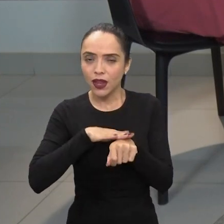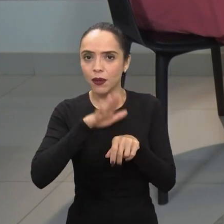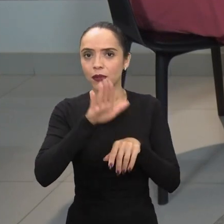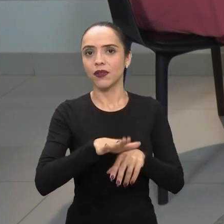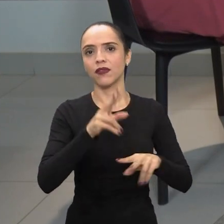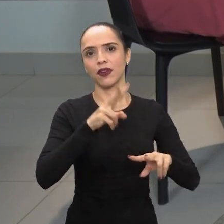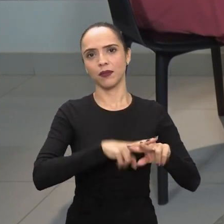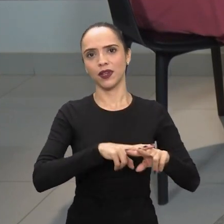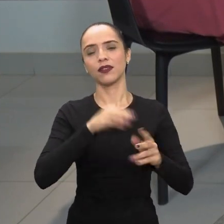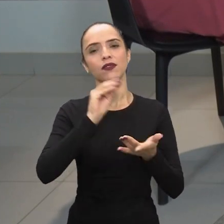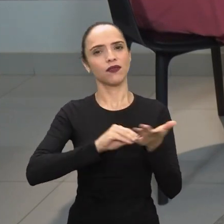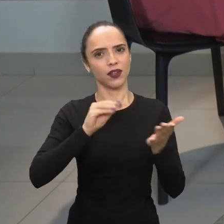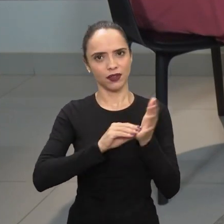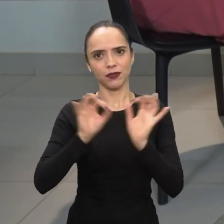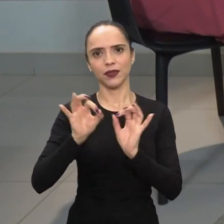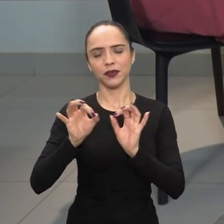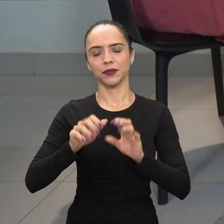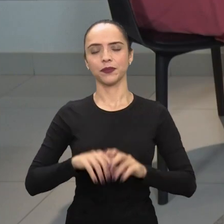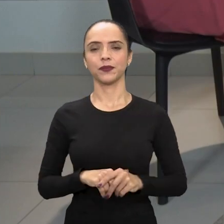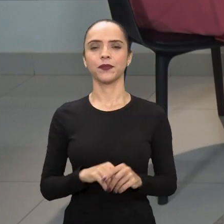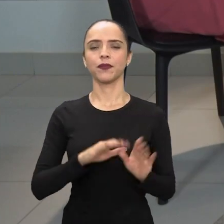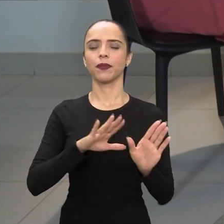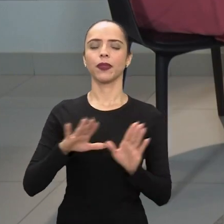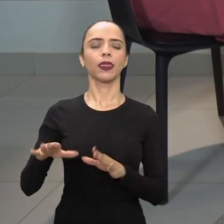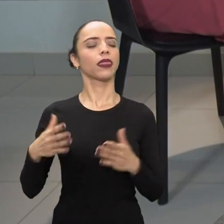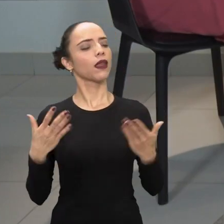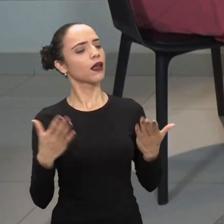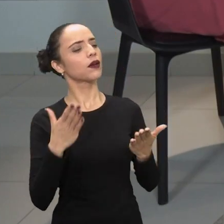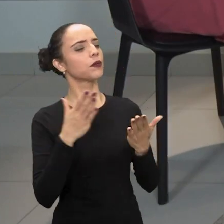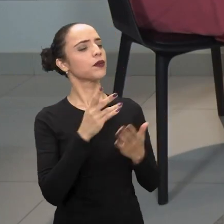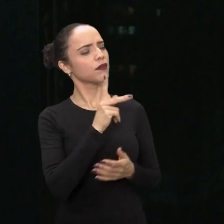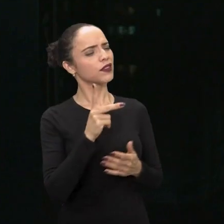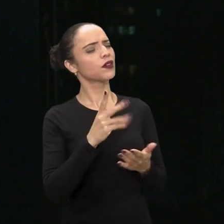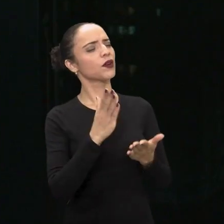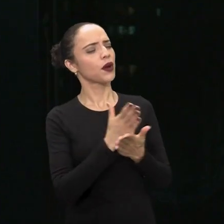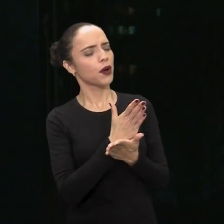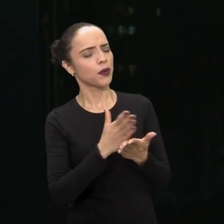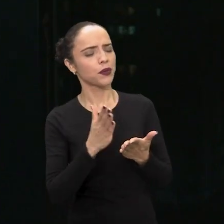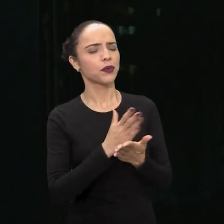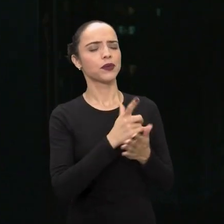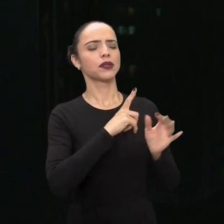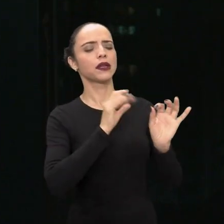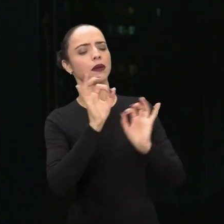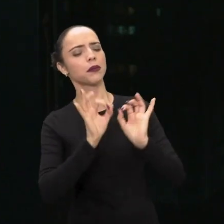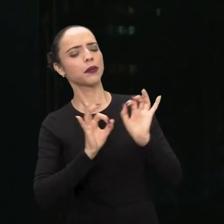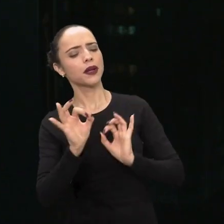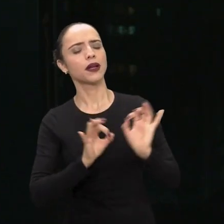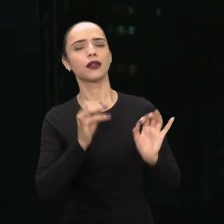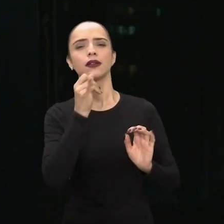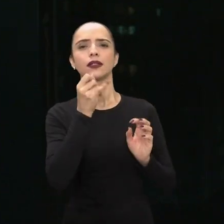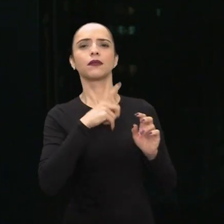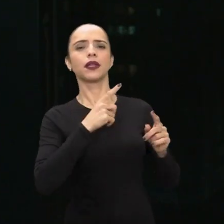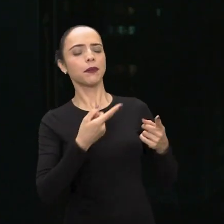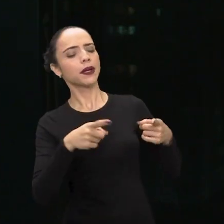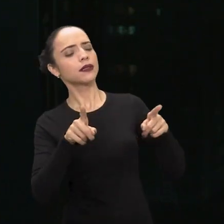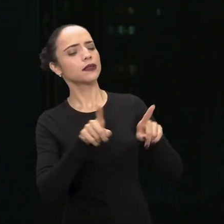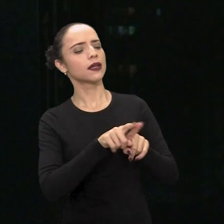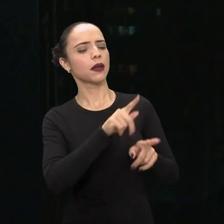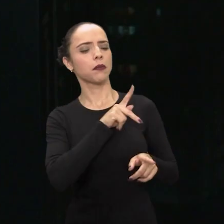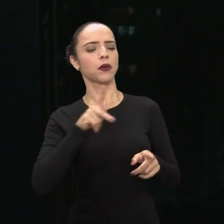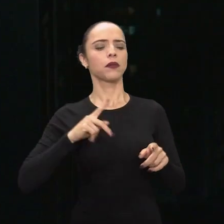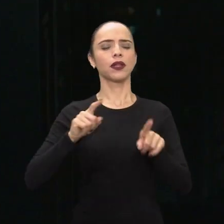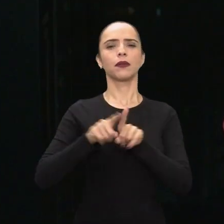planos citam a questão carcerária alguns na verdade né e alguns até mesmo planejando criar parcerias